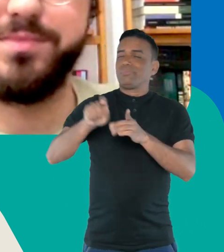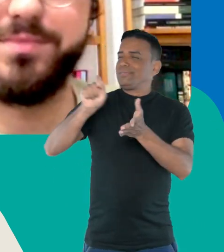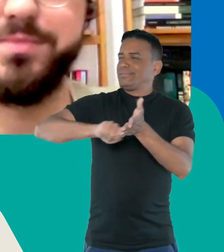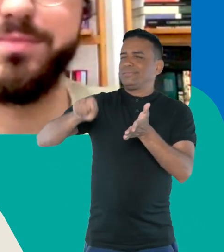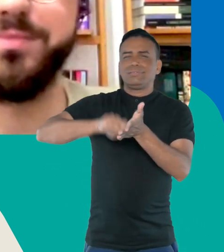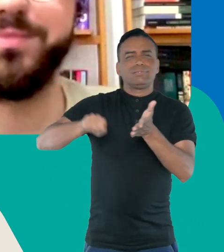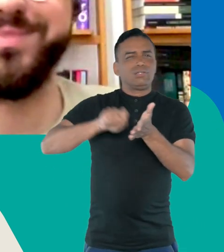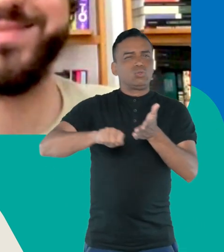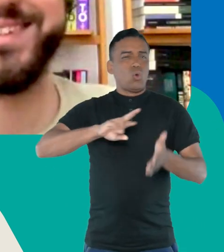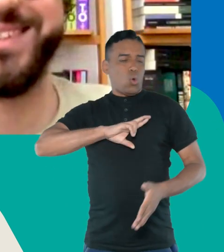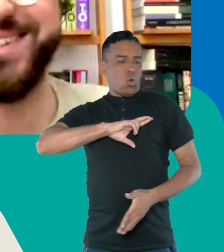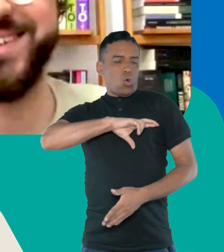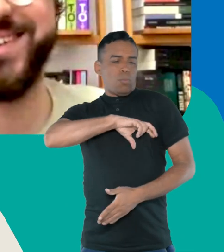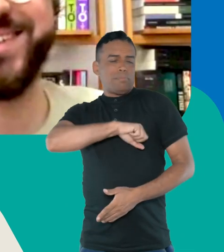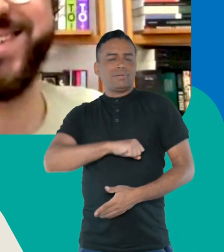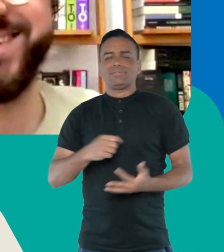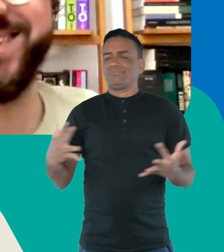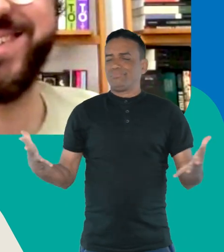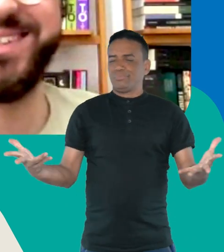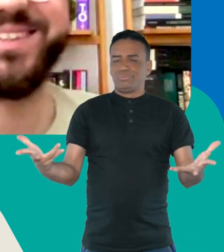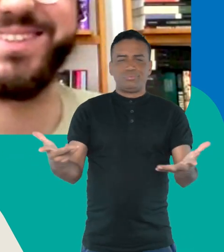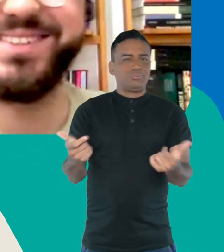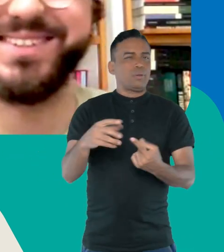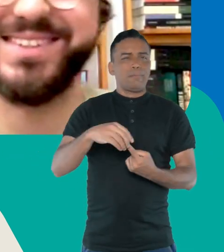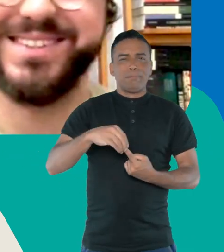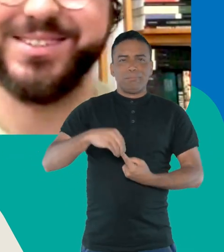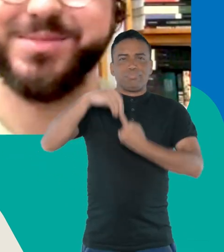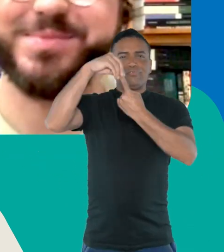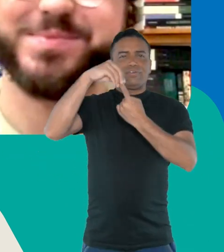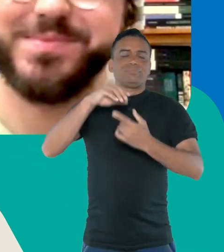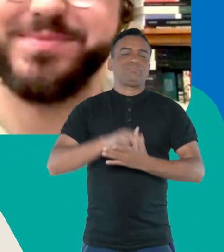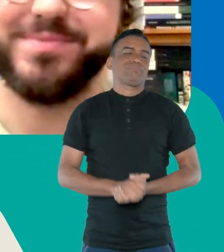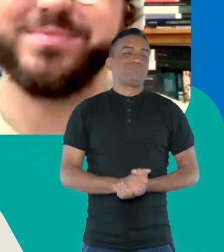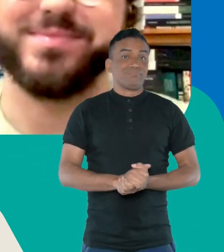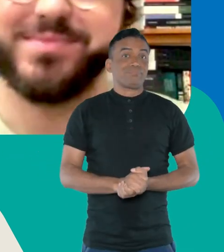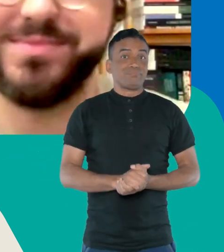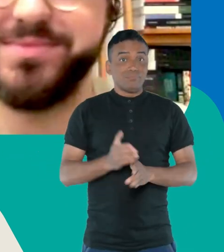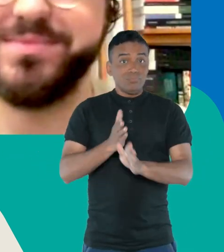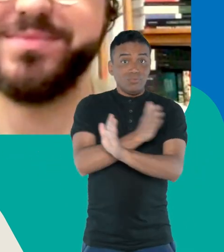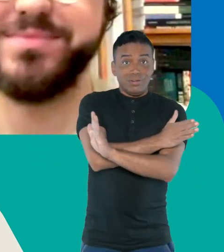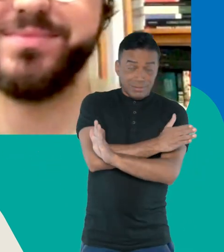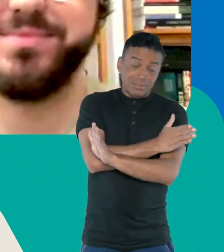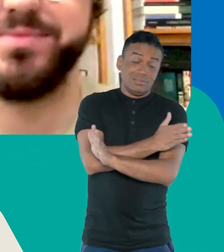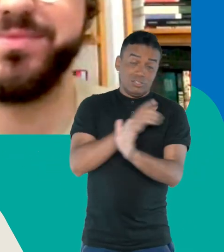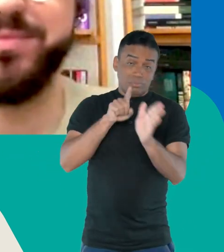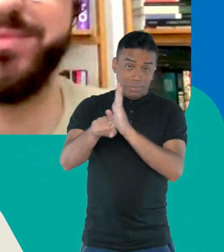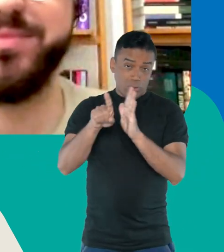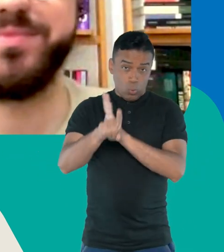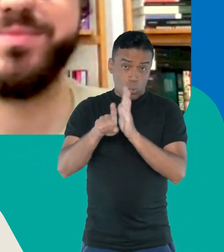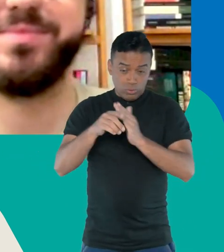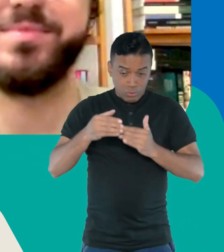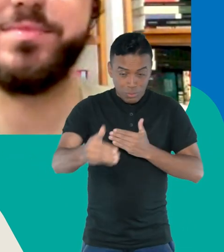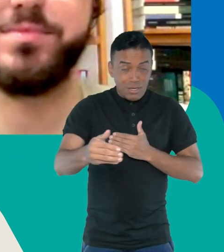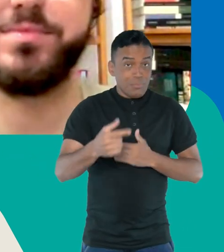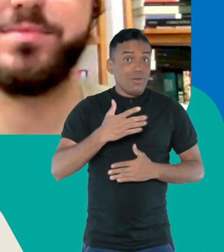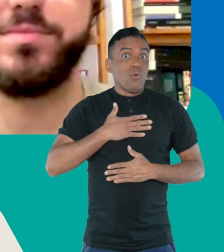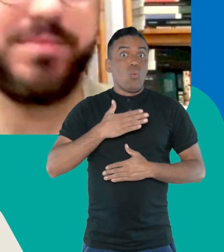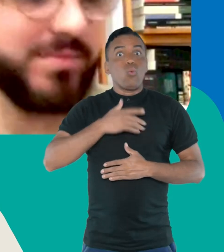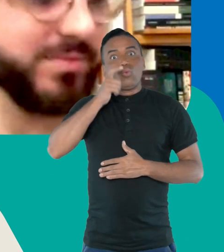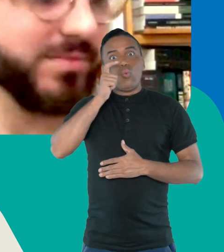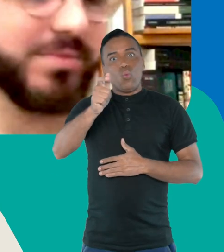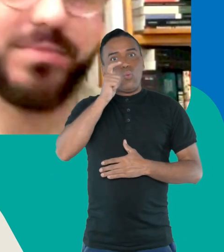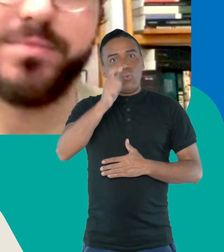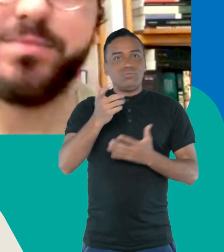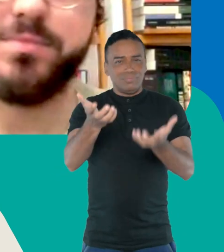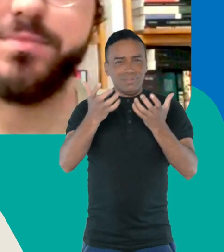de mão cheia. Que privilégio enorme. E eu queria, antes de fazer uma série de perguntas que eu tenho, porque eu estou muito curioso, queria